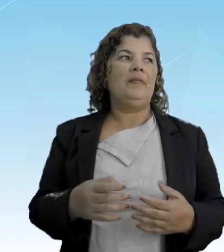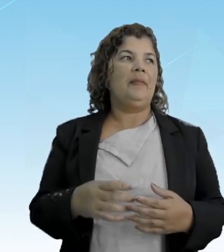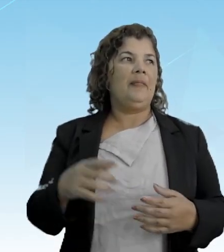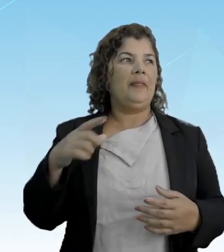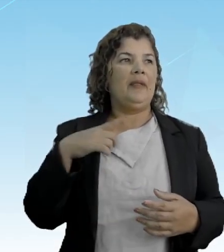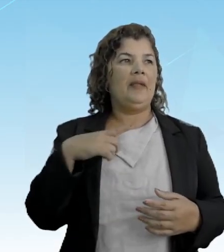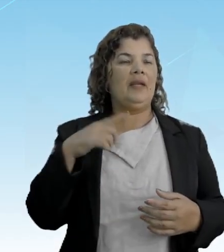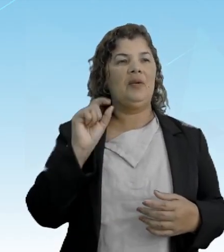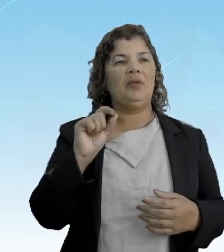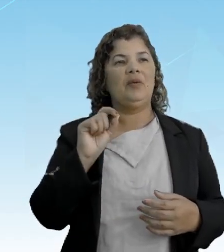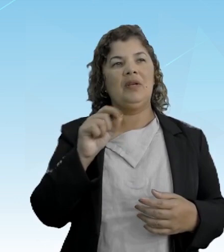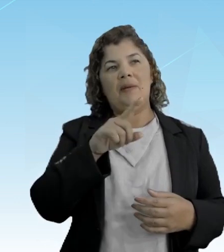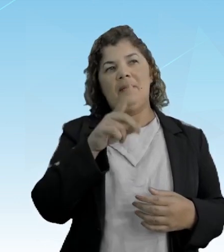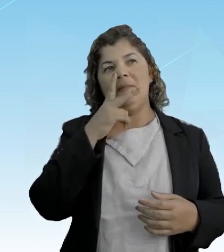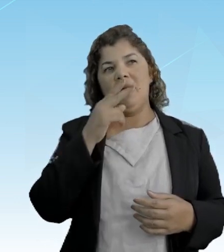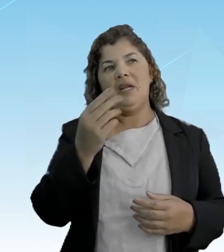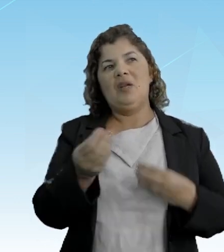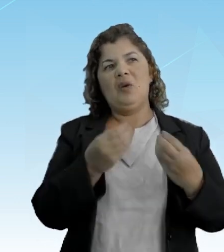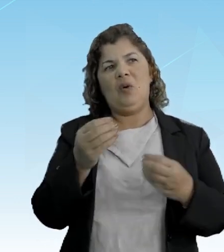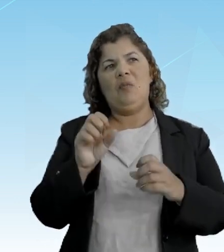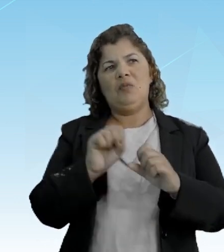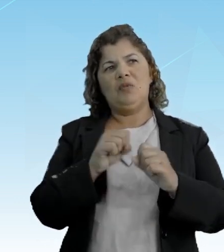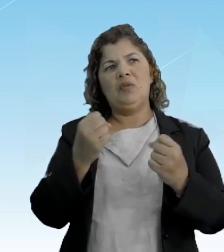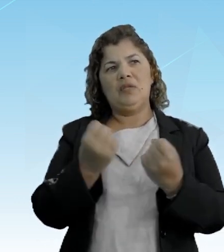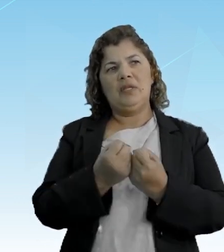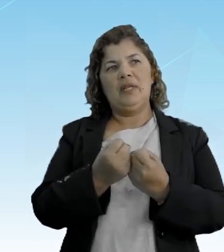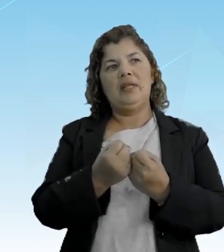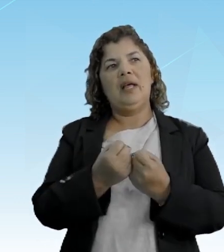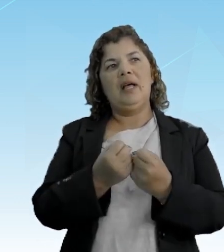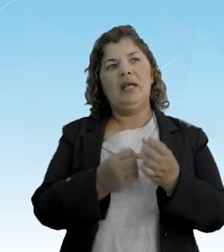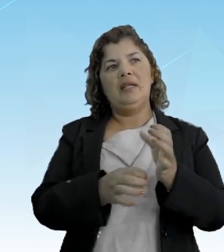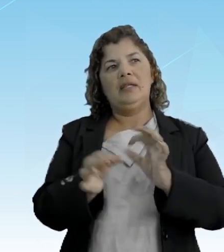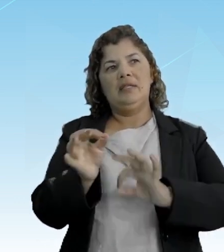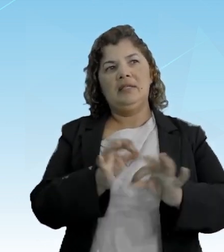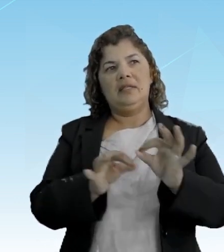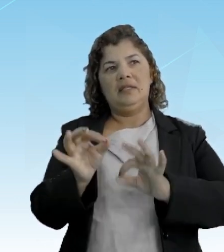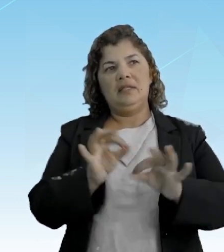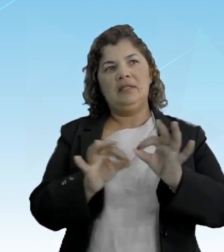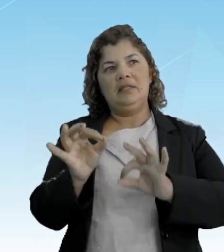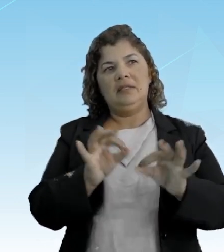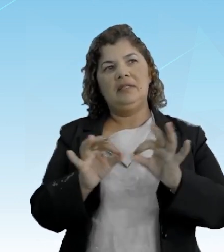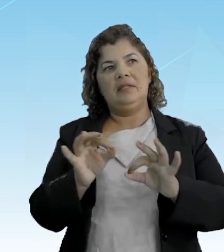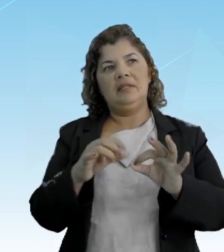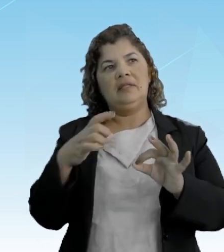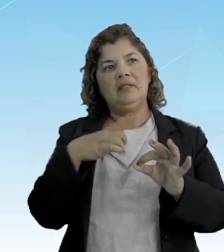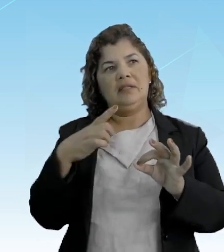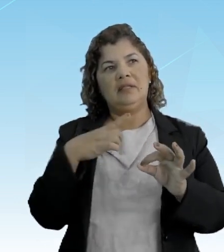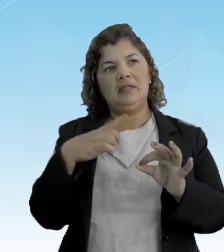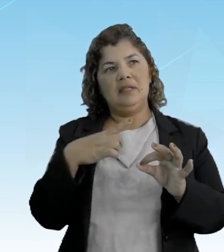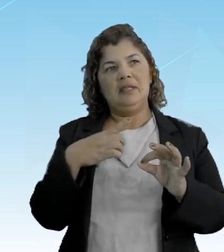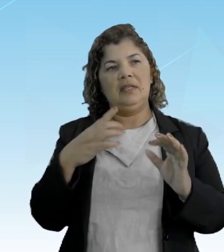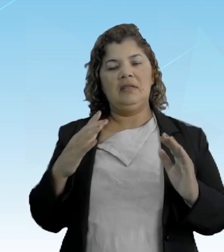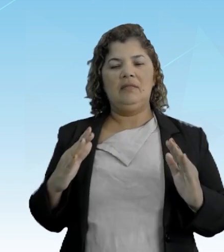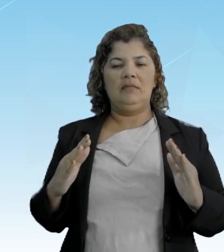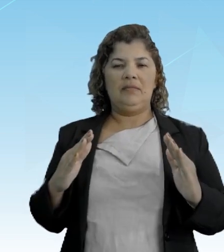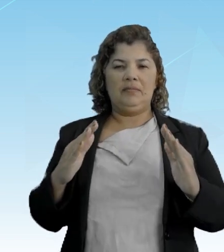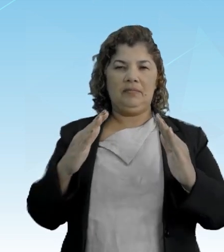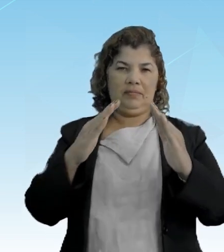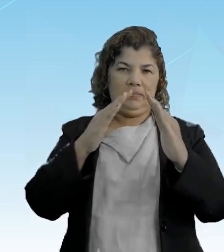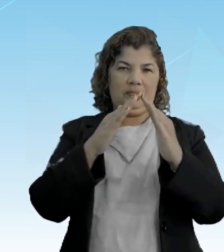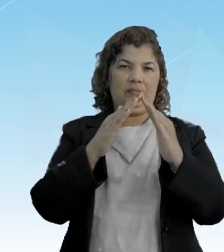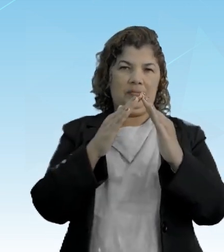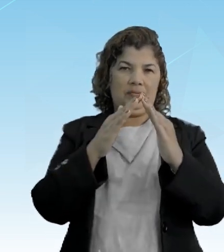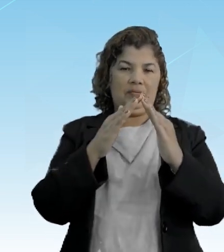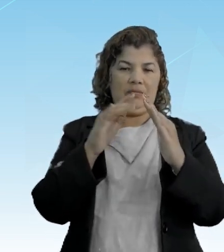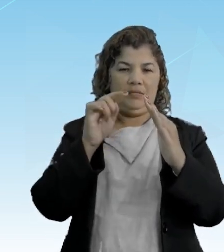na verdade, é como a sociedade da gente se organizou. A nossa sociedade ela é organizada em forma piramidal. Então, existem